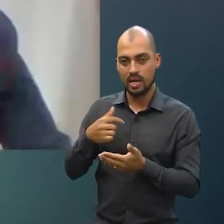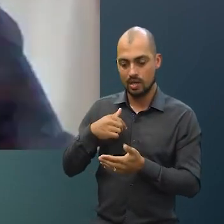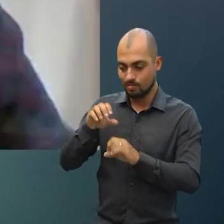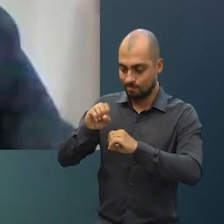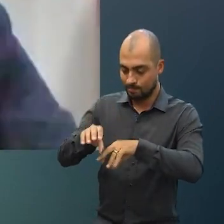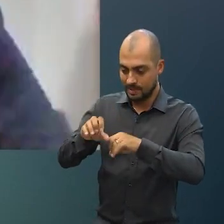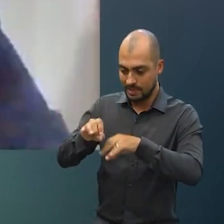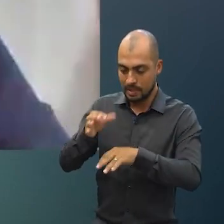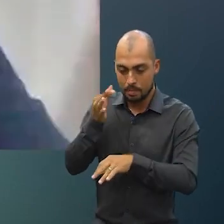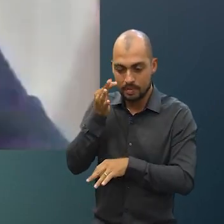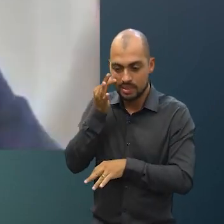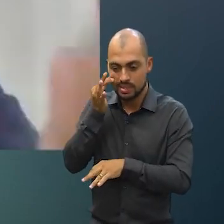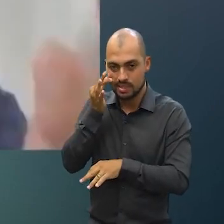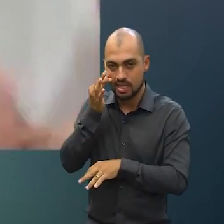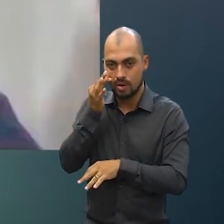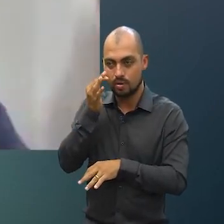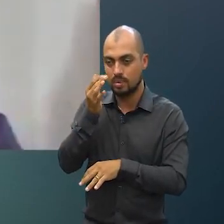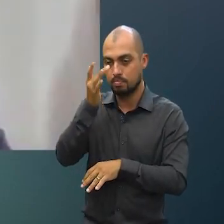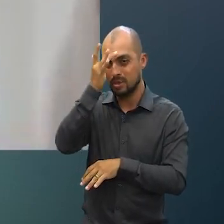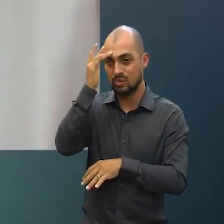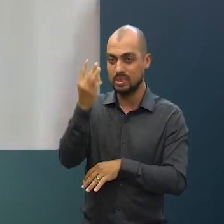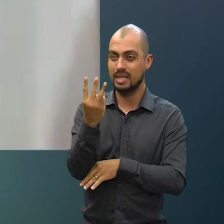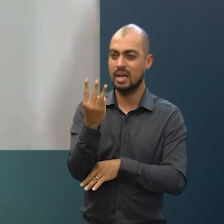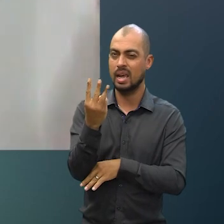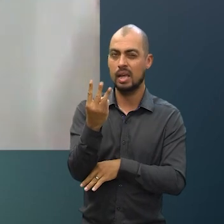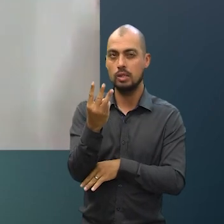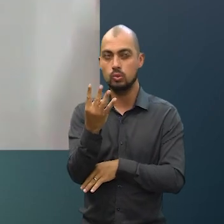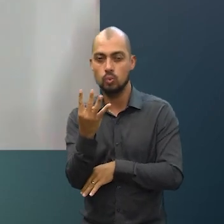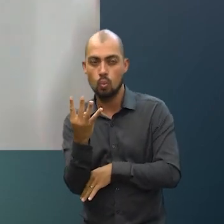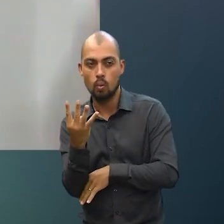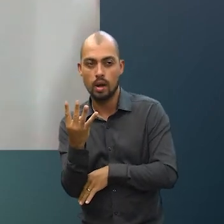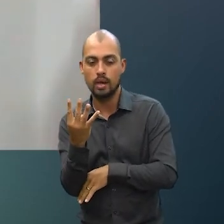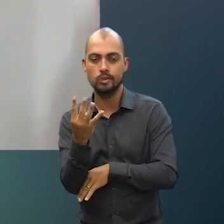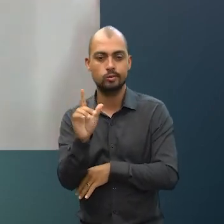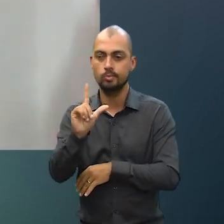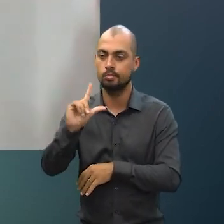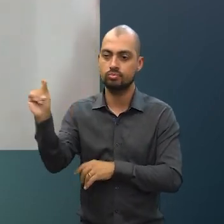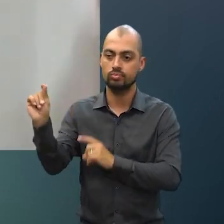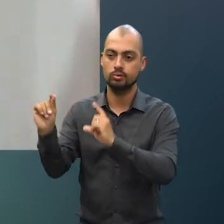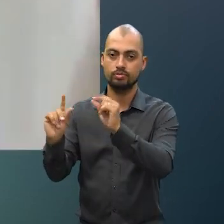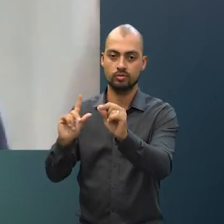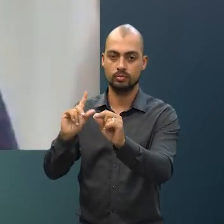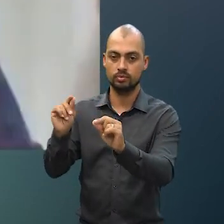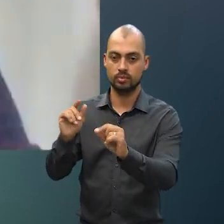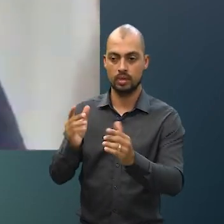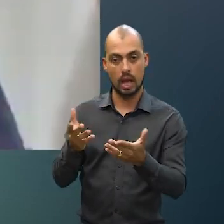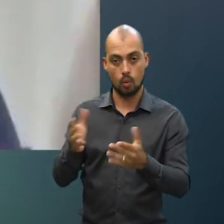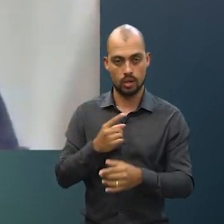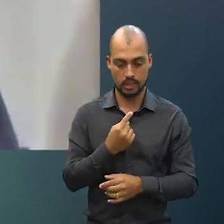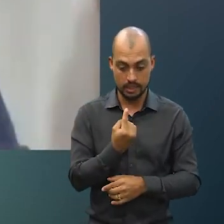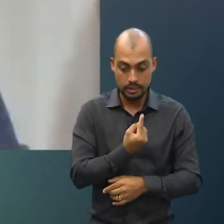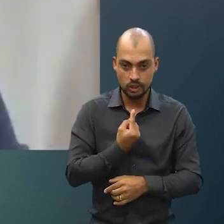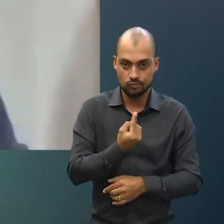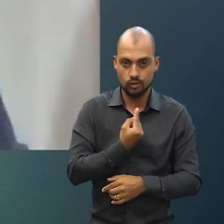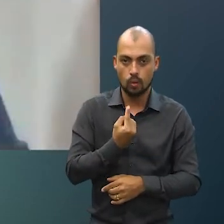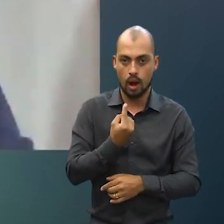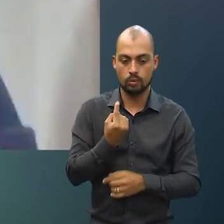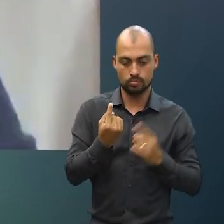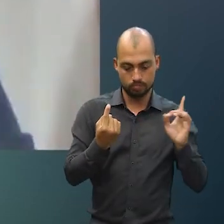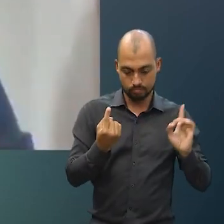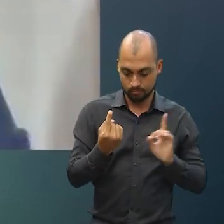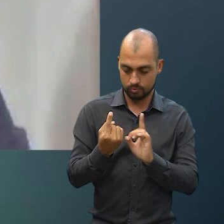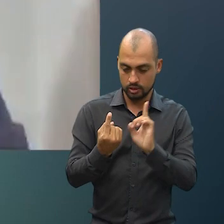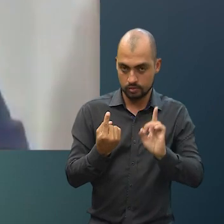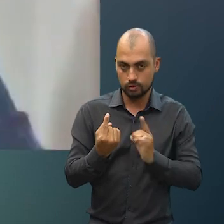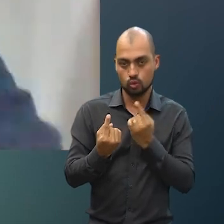vou ter mais 3 ou 4 pessoas ali, eu vou dar um atendimento individual, mas eu vou oferecer o meu serviço para o